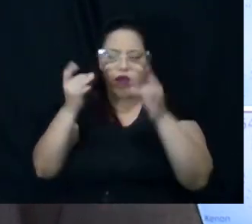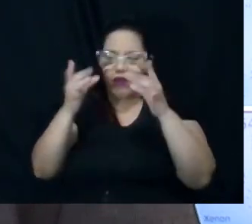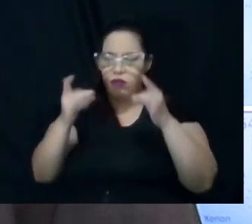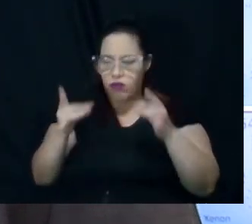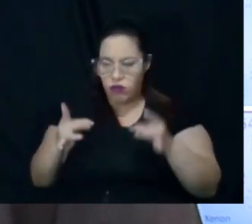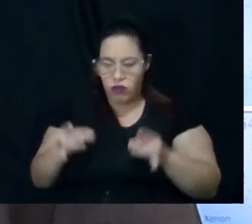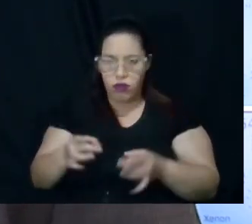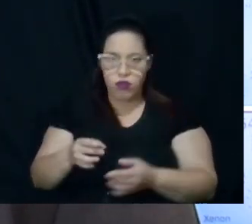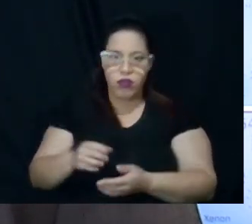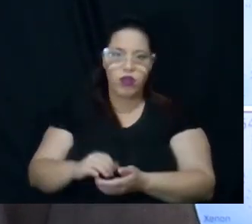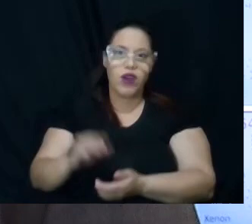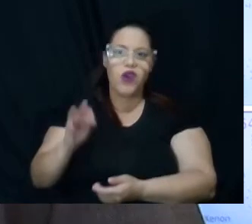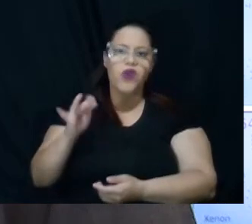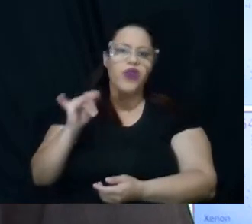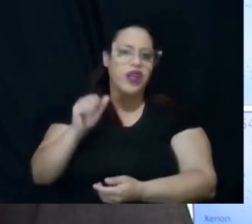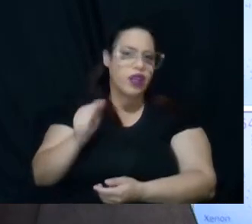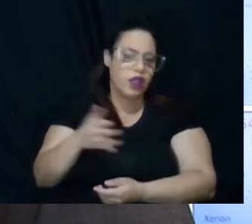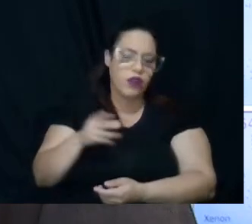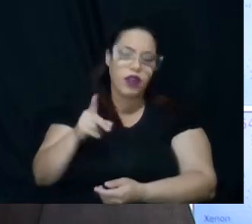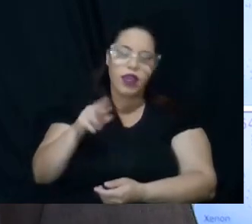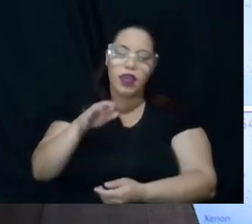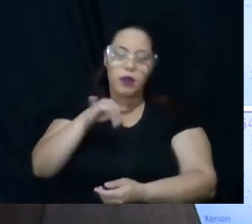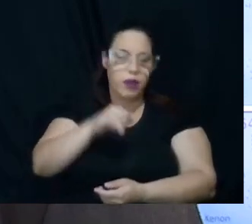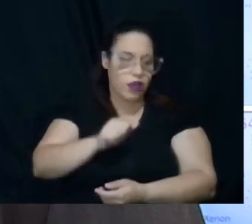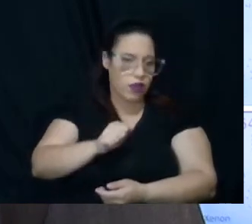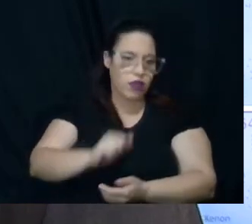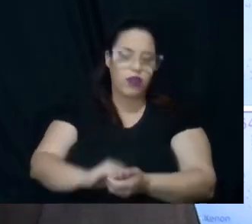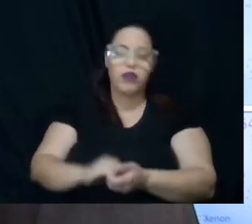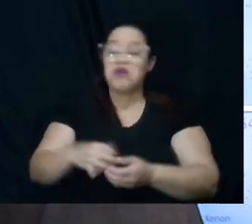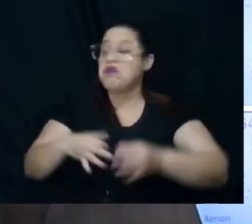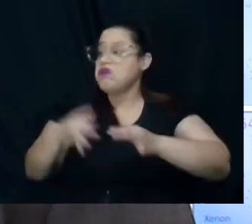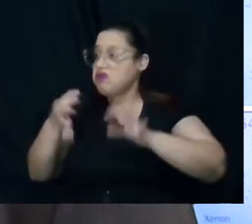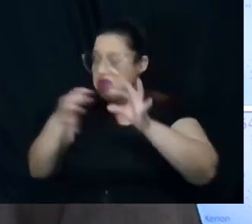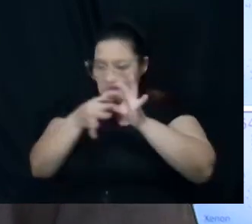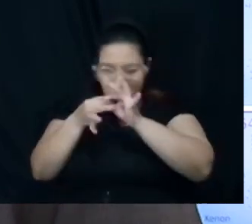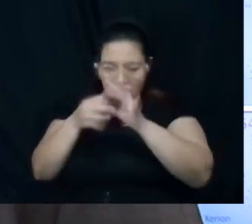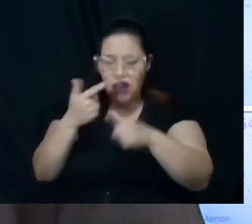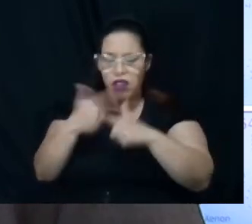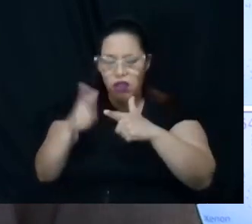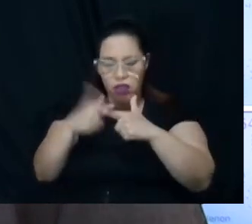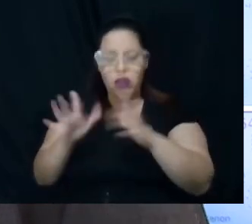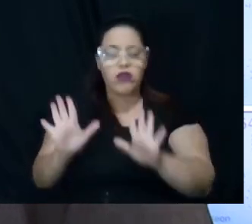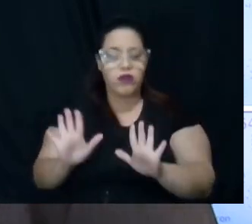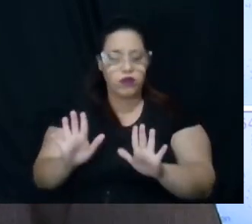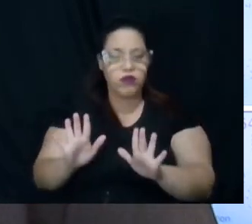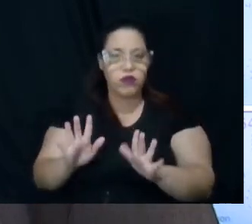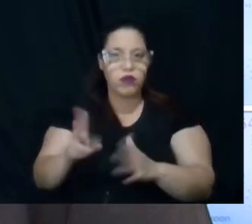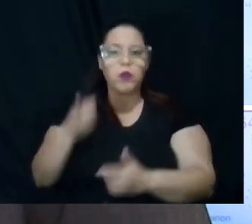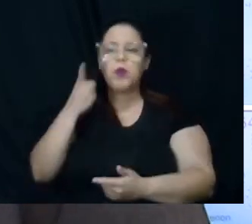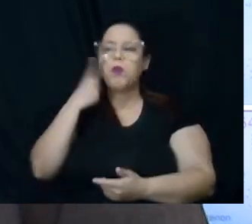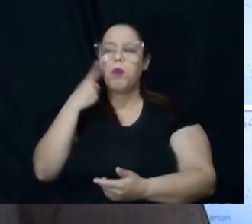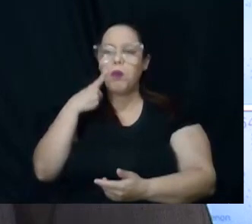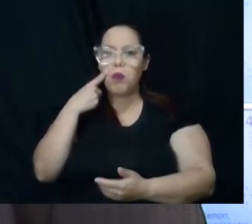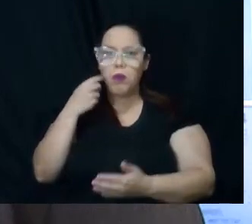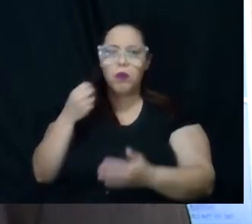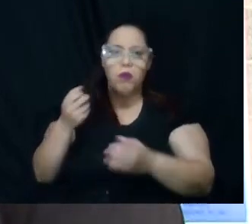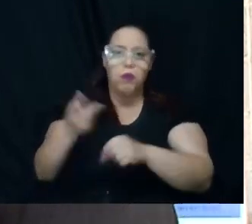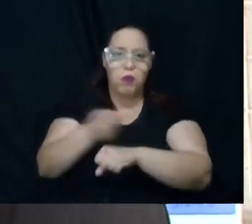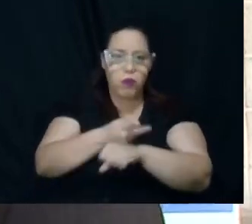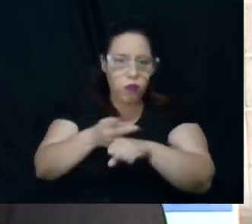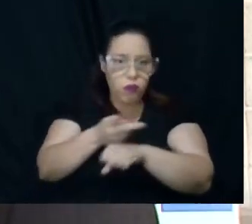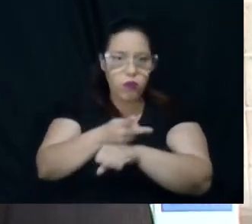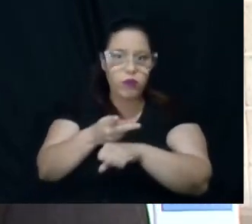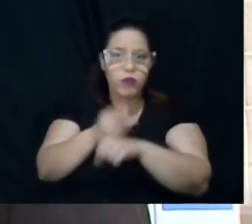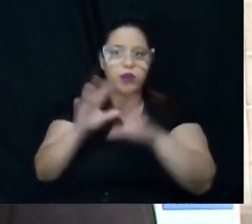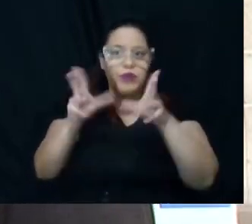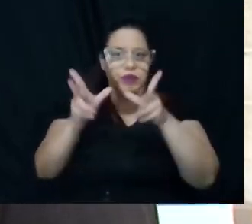específicas se é física se é química se é biologia e s pensar de forma integrada na solução desses problemas e essa é uma visão que a gente busca trazer